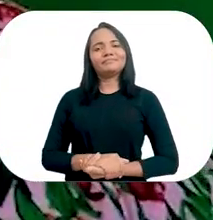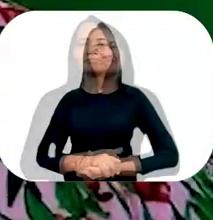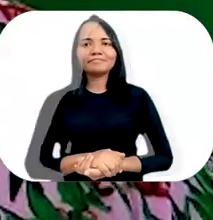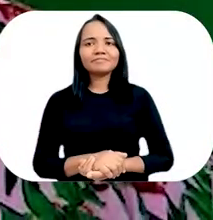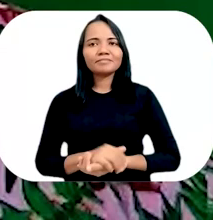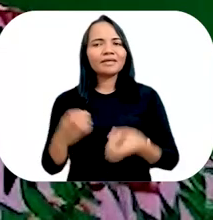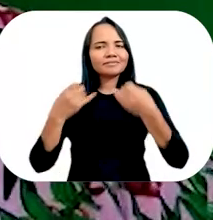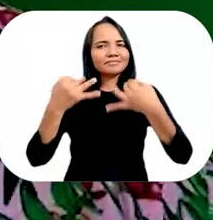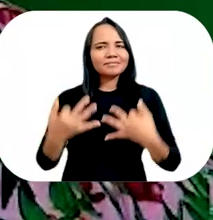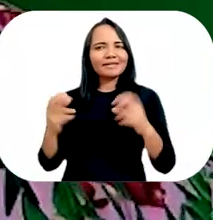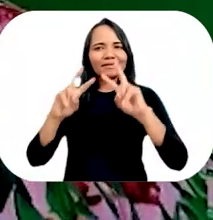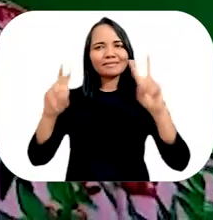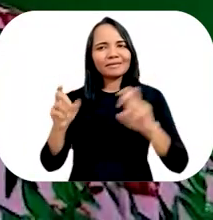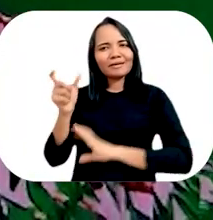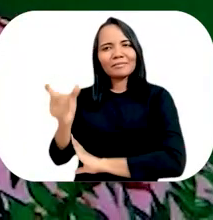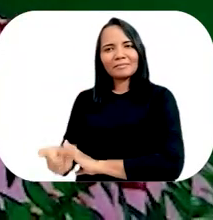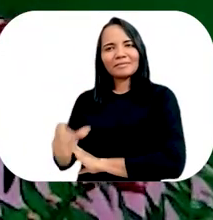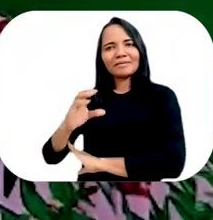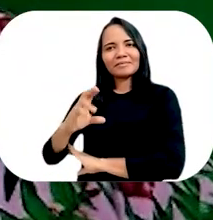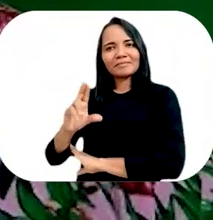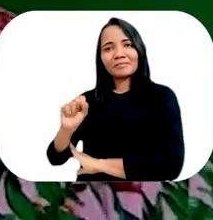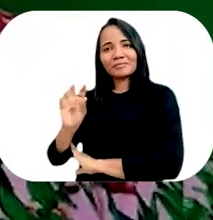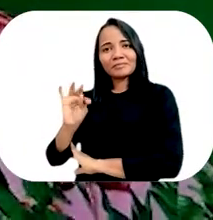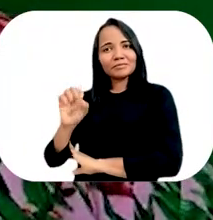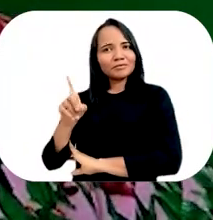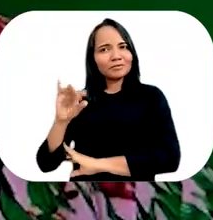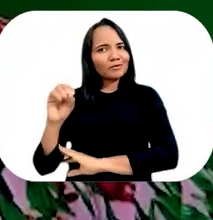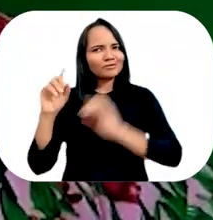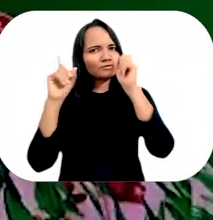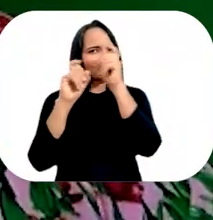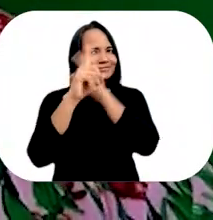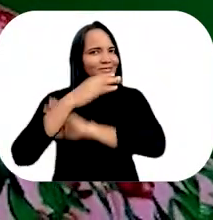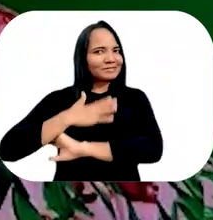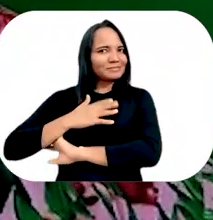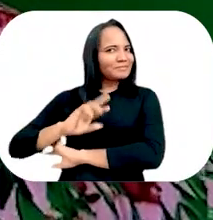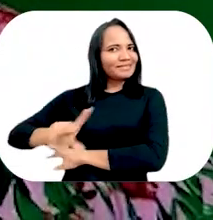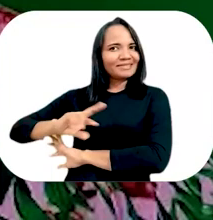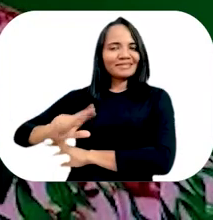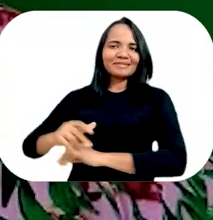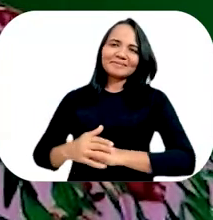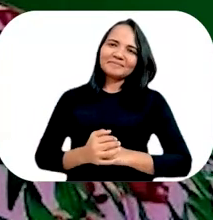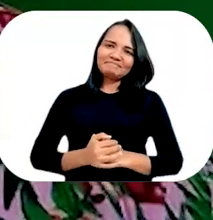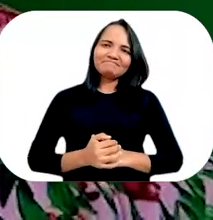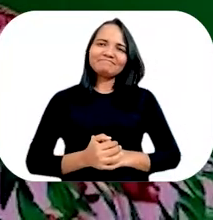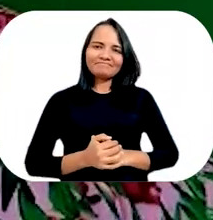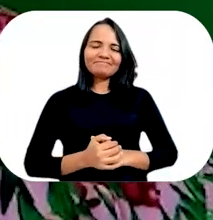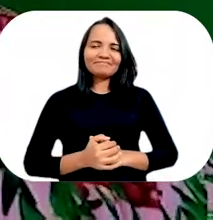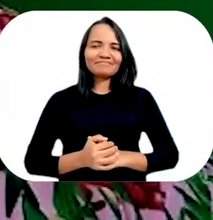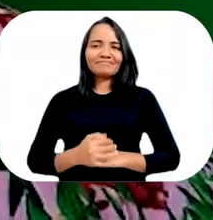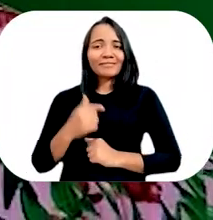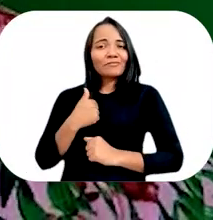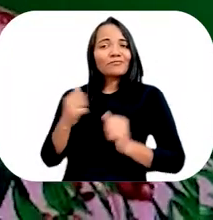Olha, falar de custódio não é tão difícil para mim, para minha pessoa, que vi praticamente